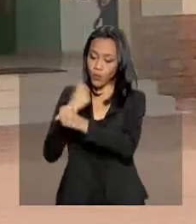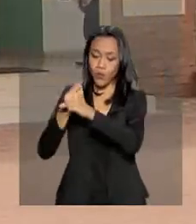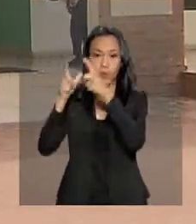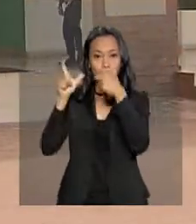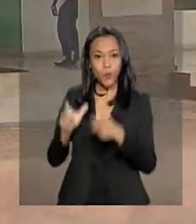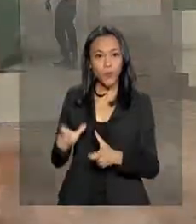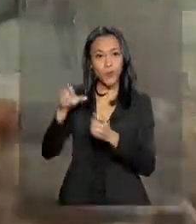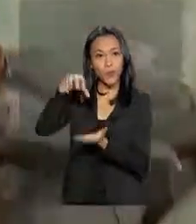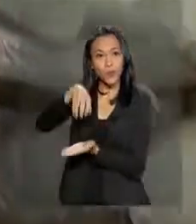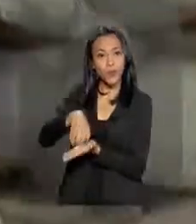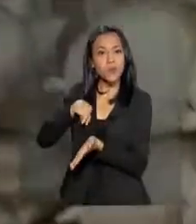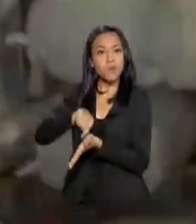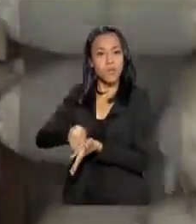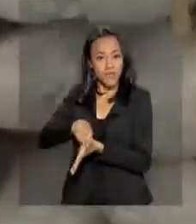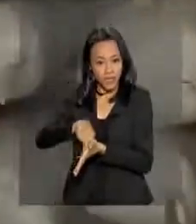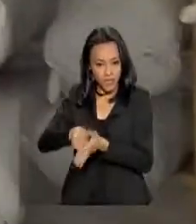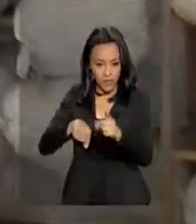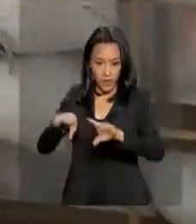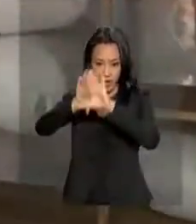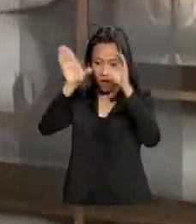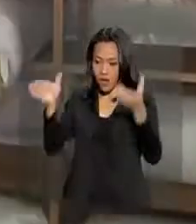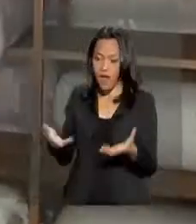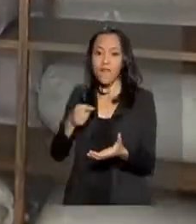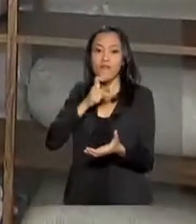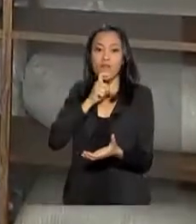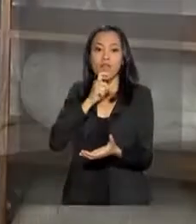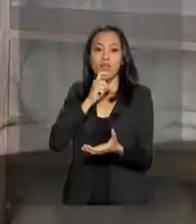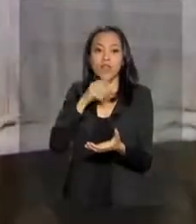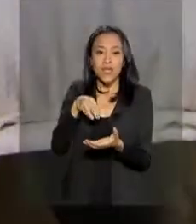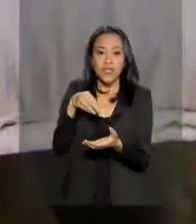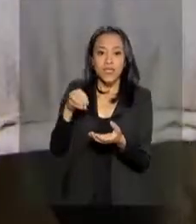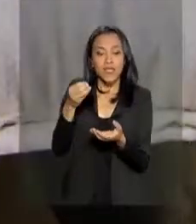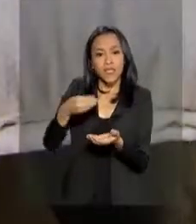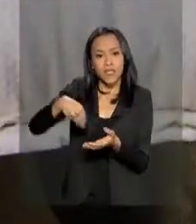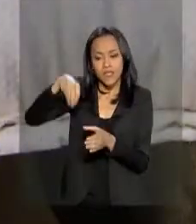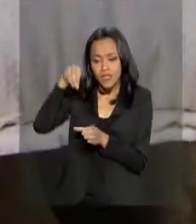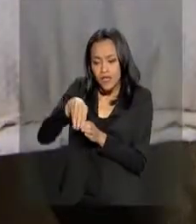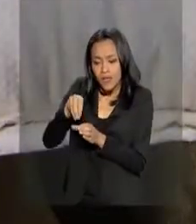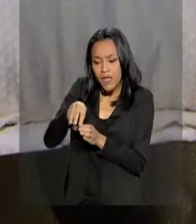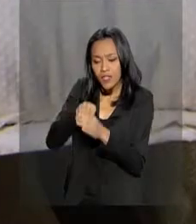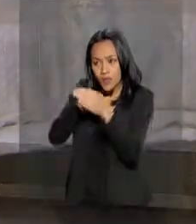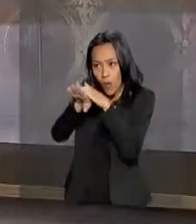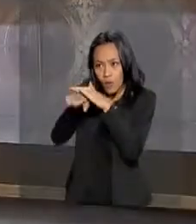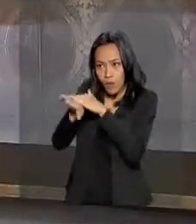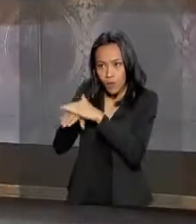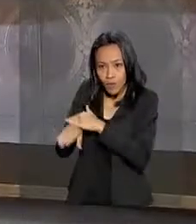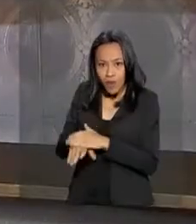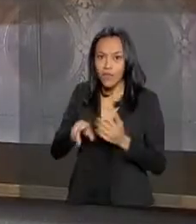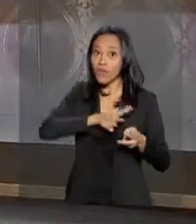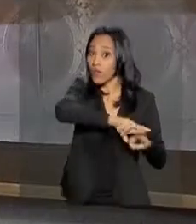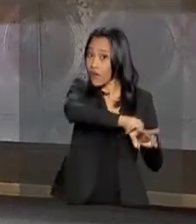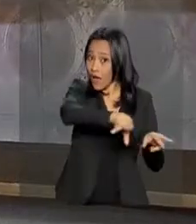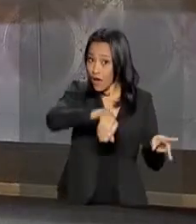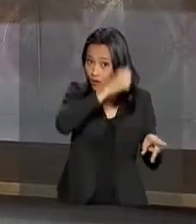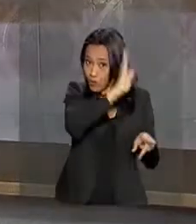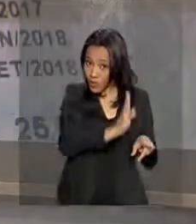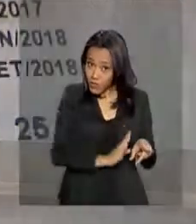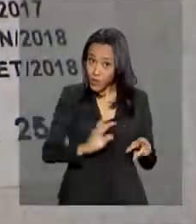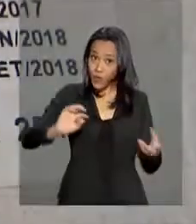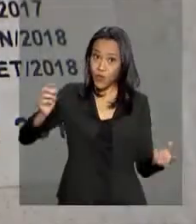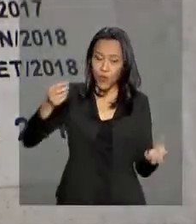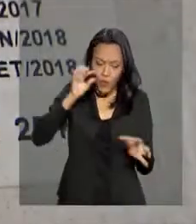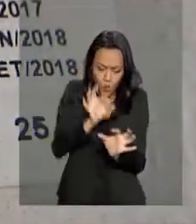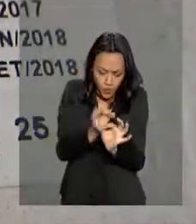Nele, uma câmara fria conserva as sementes. São variedades brasileiras cruzadas com espécies locais.